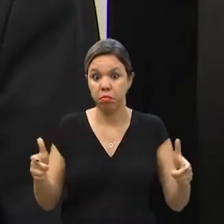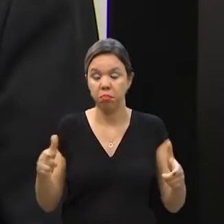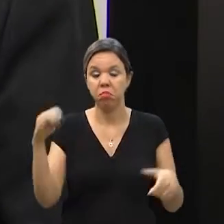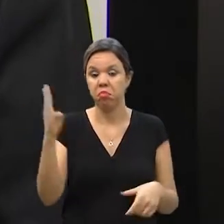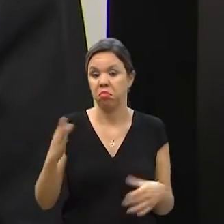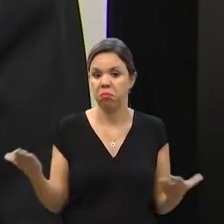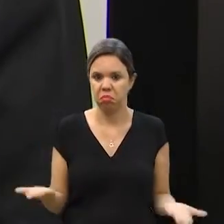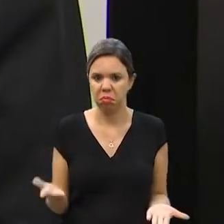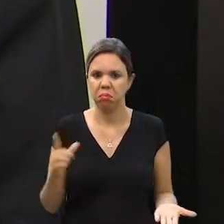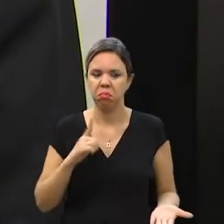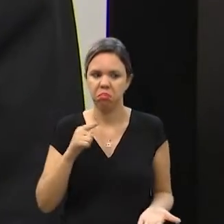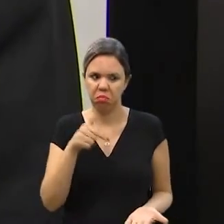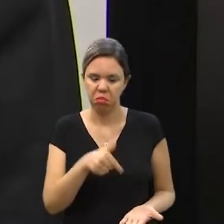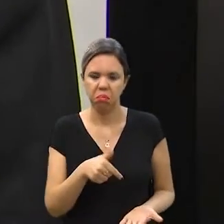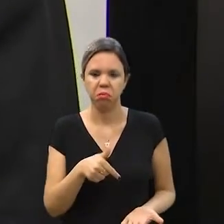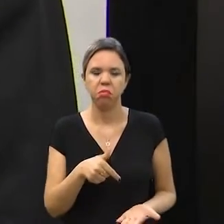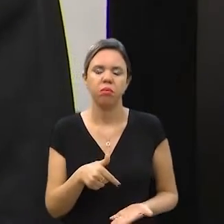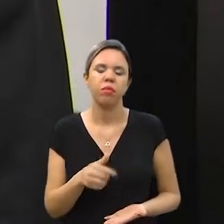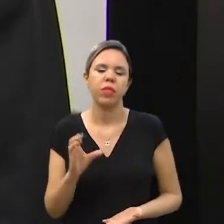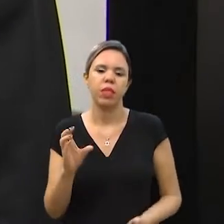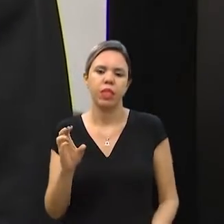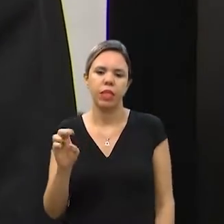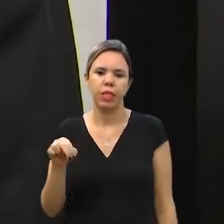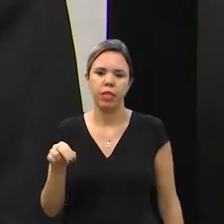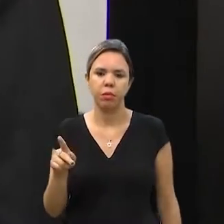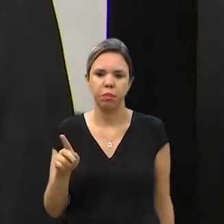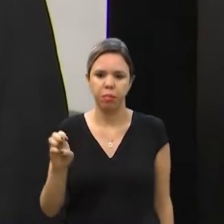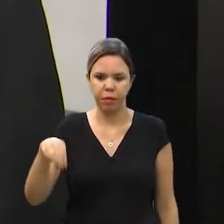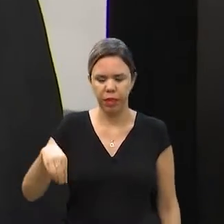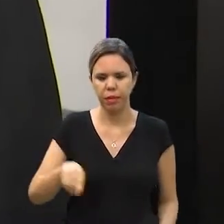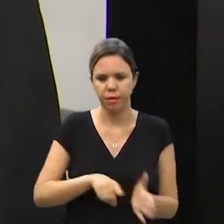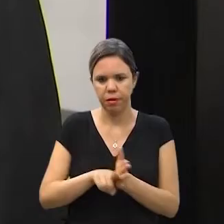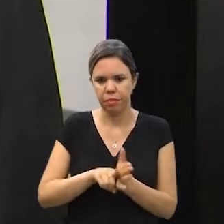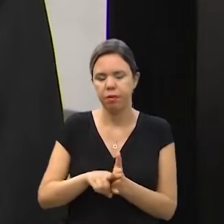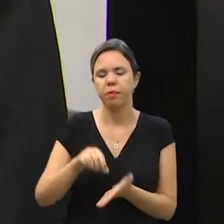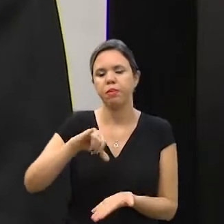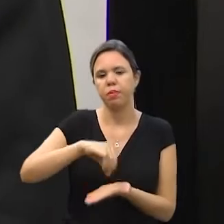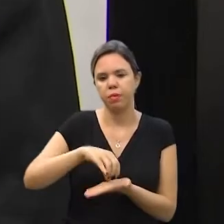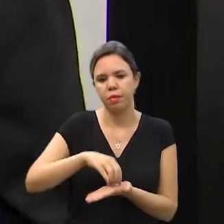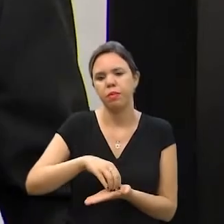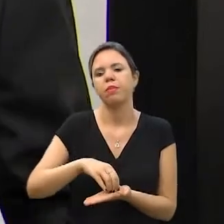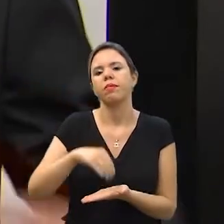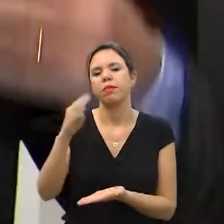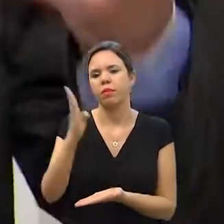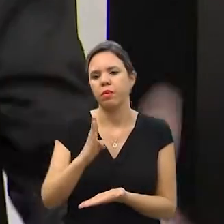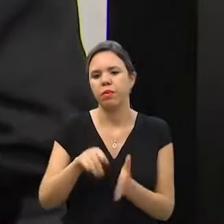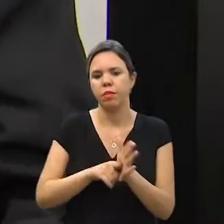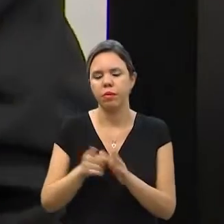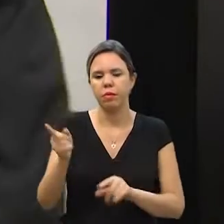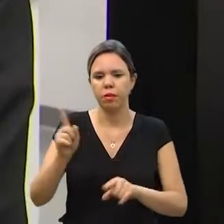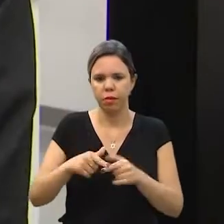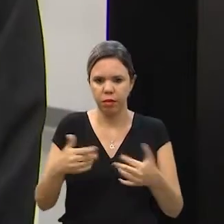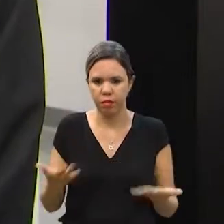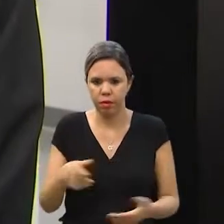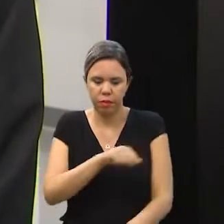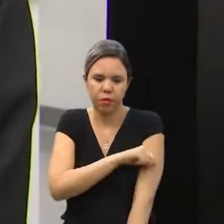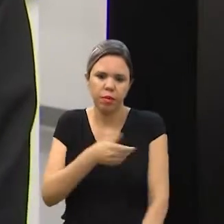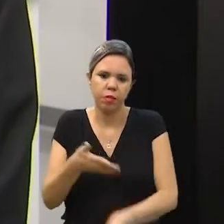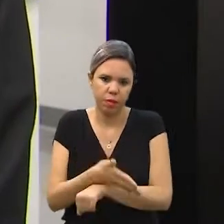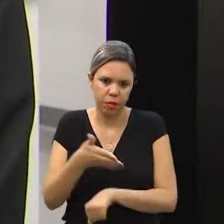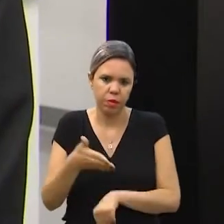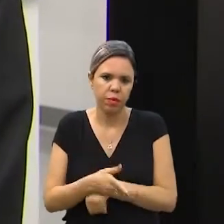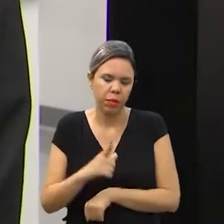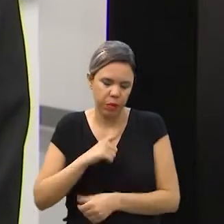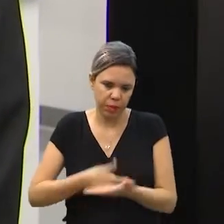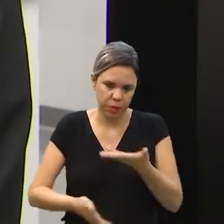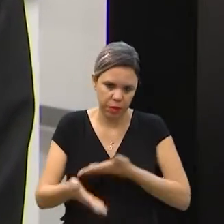do Brasil hoje é no CNPEM, né, que é o Centro Nacional de Pesquisa, Energia e Materiais, e esses alunos também